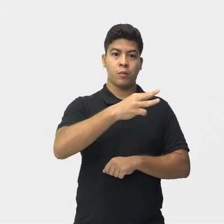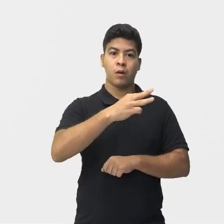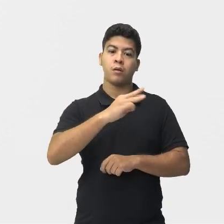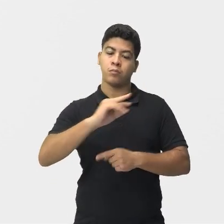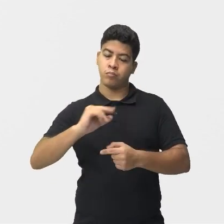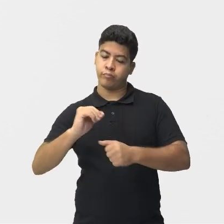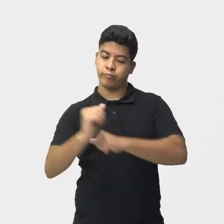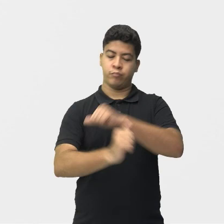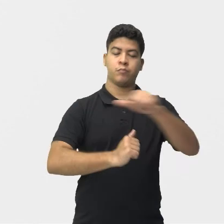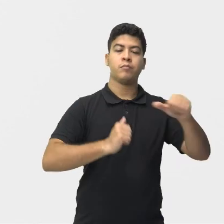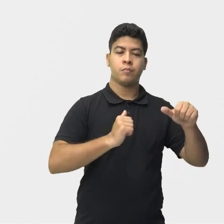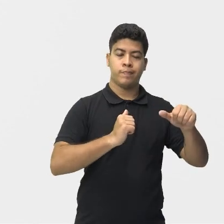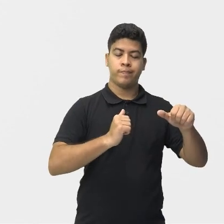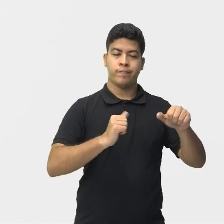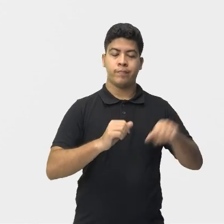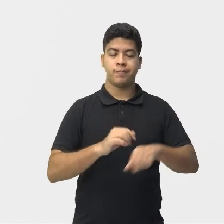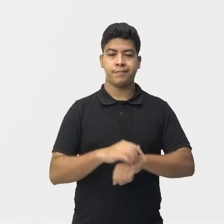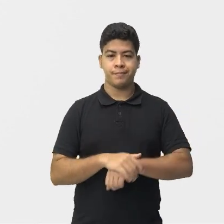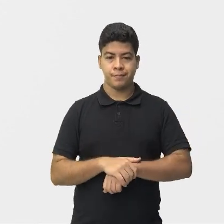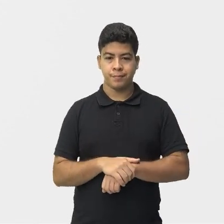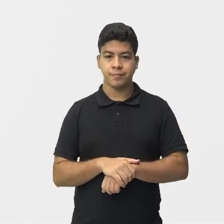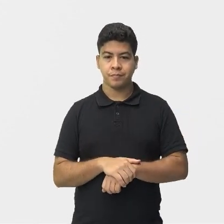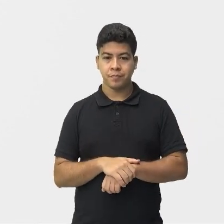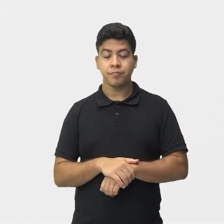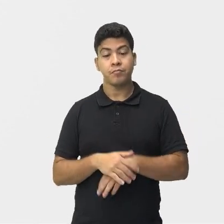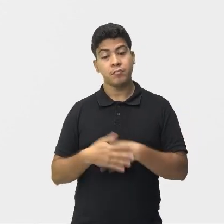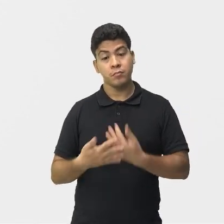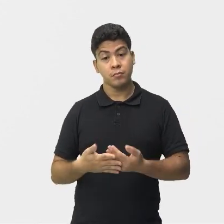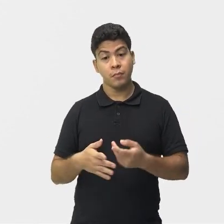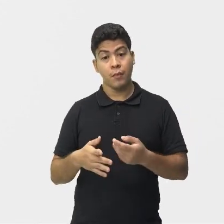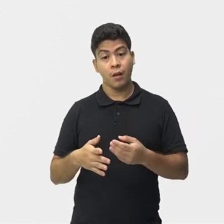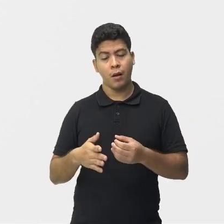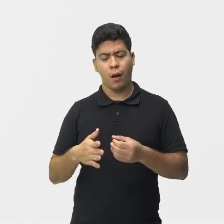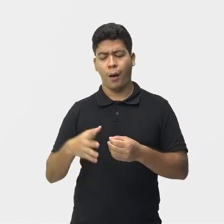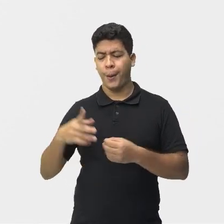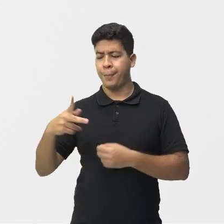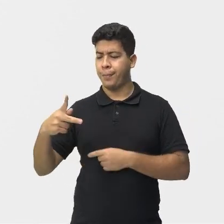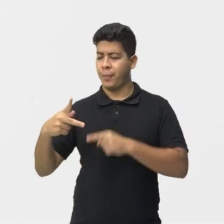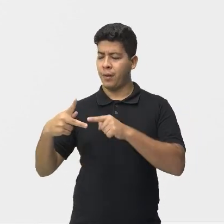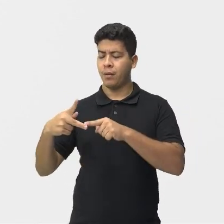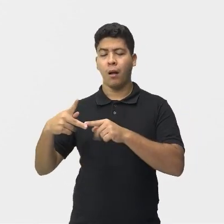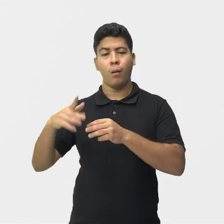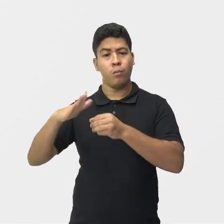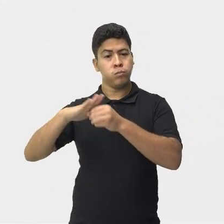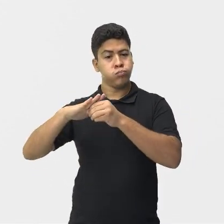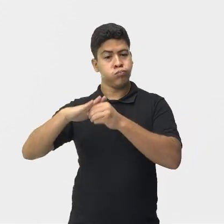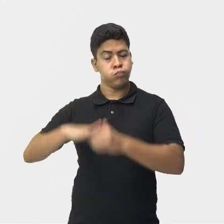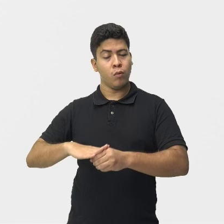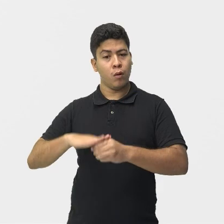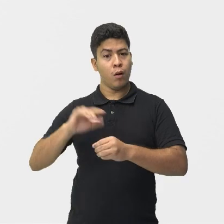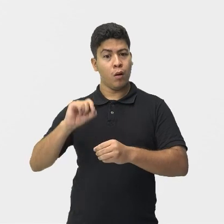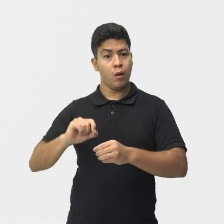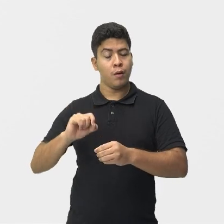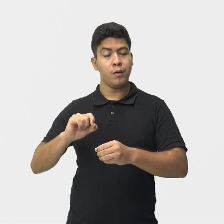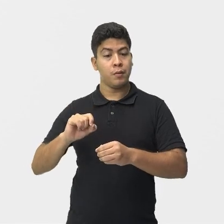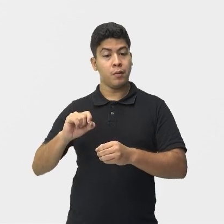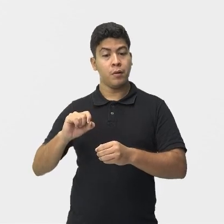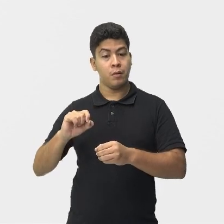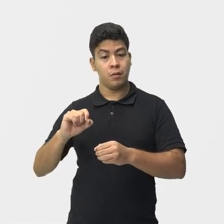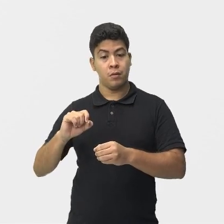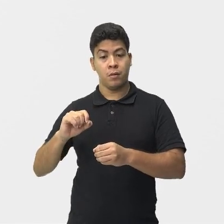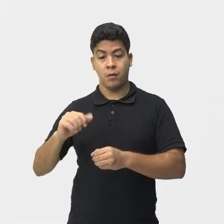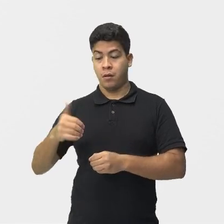volume, de 5 para 10. E a pressão ela é mantida constante em 10 N por